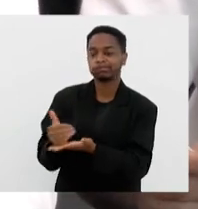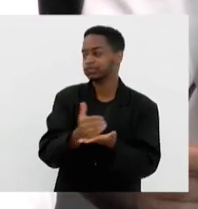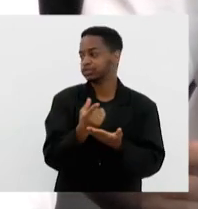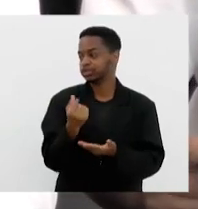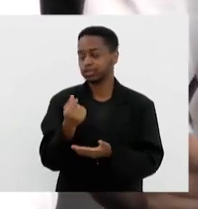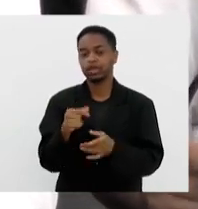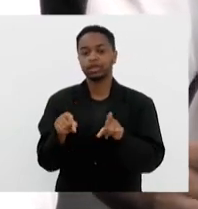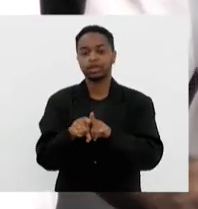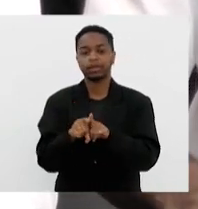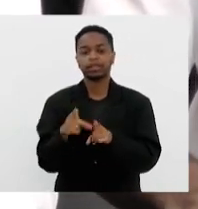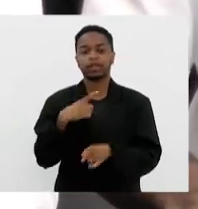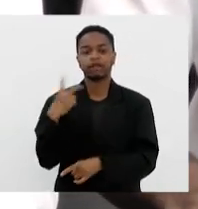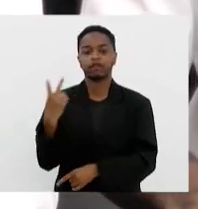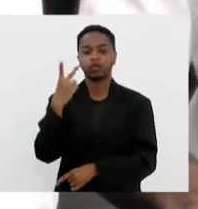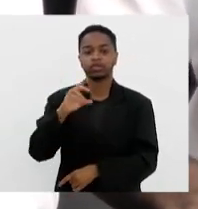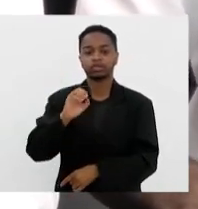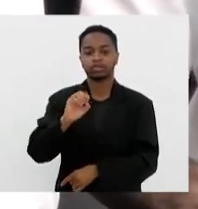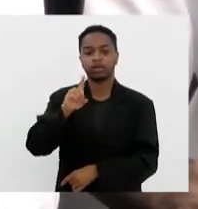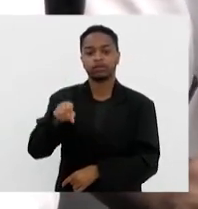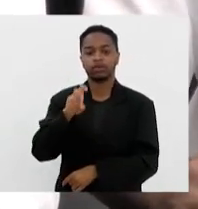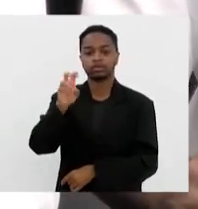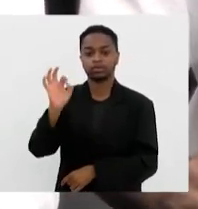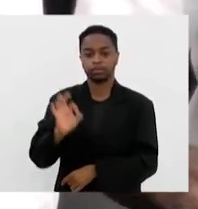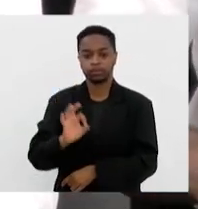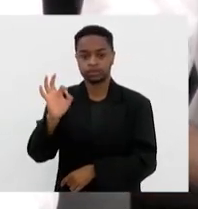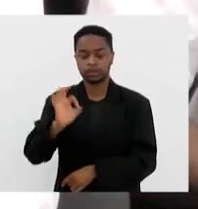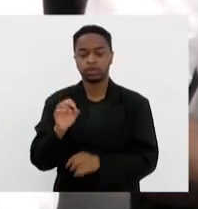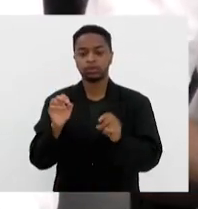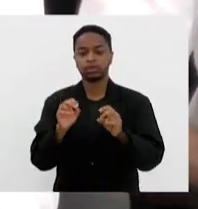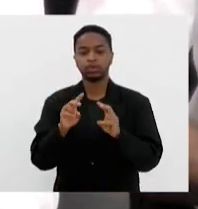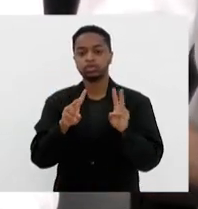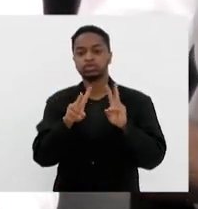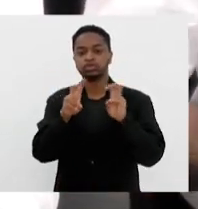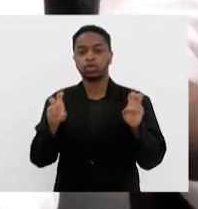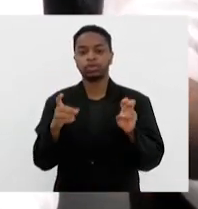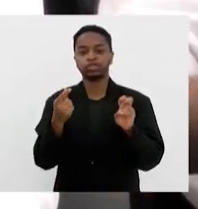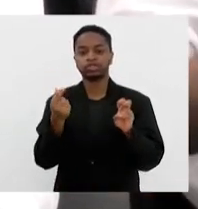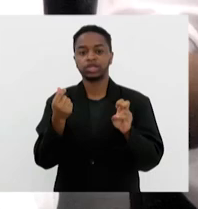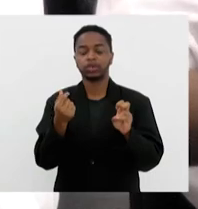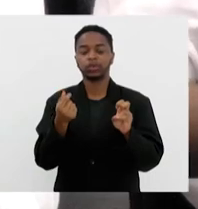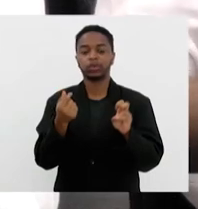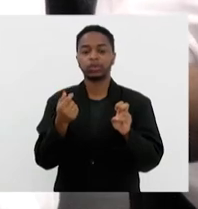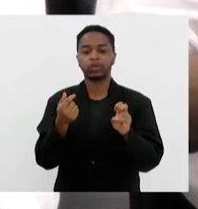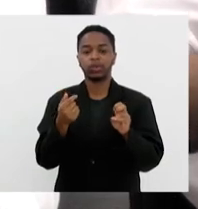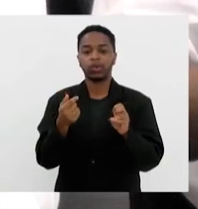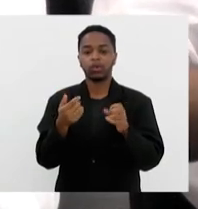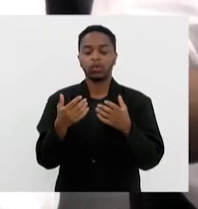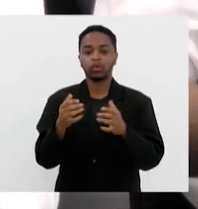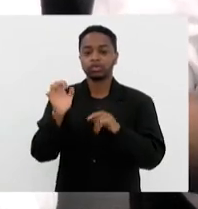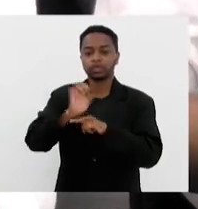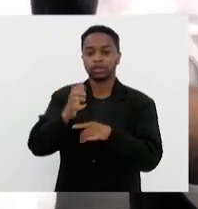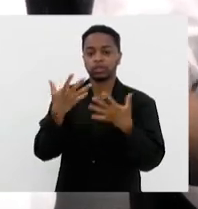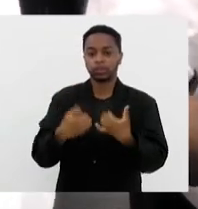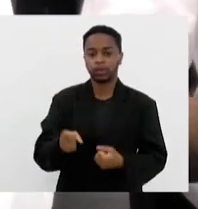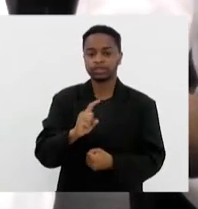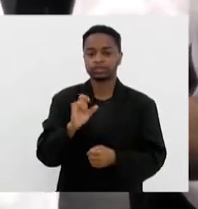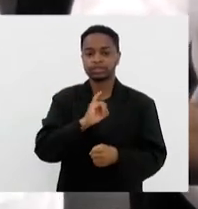de 0,5% sobre o montante que o Tesouro deixará de arrecadar se todas as suas leis fossem